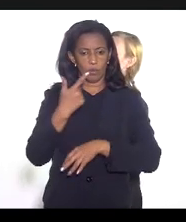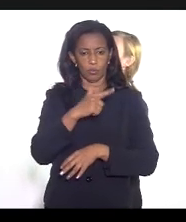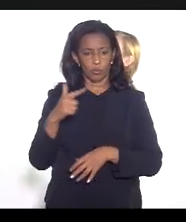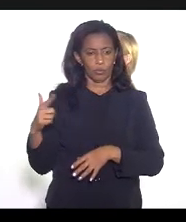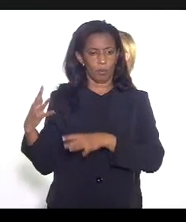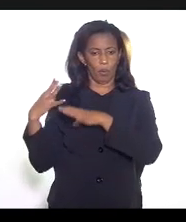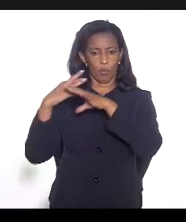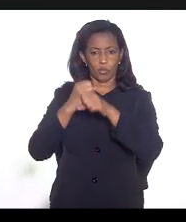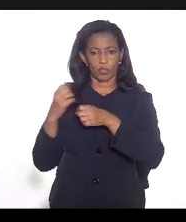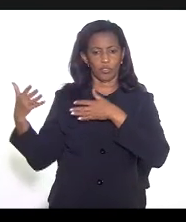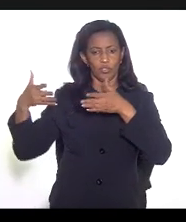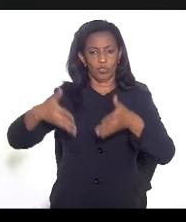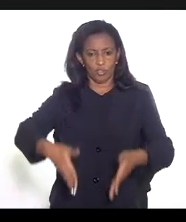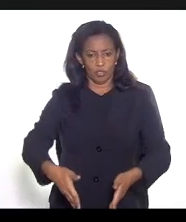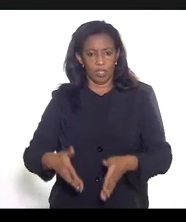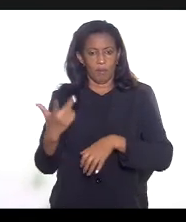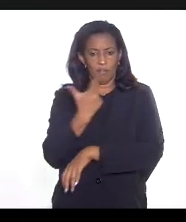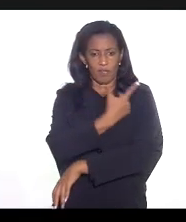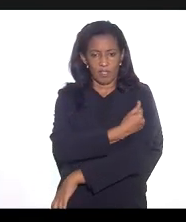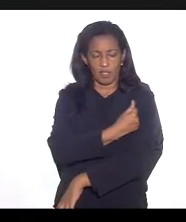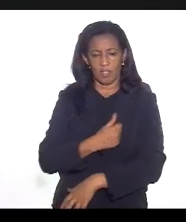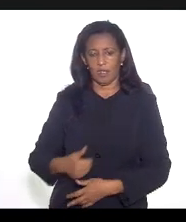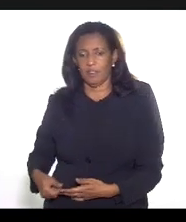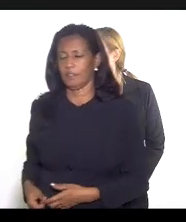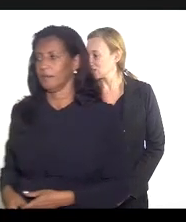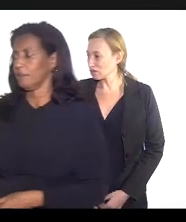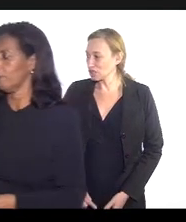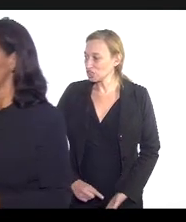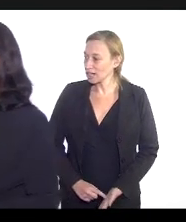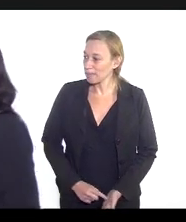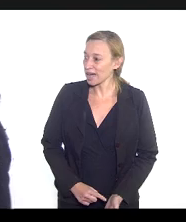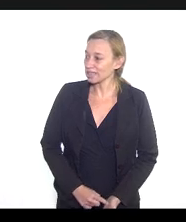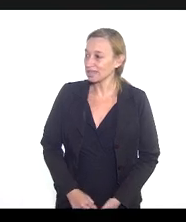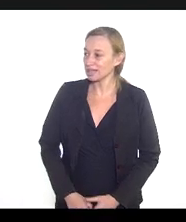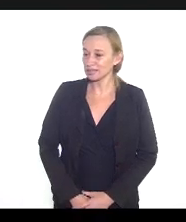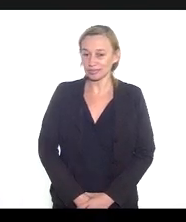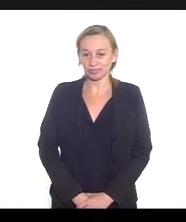quantitativo que chegar vai vacinar enfim